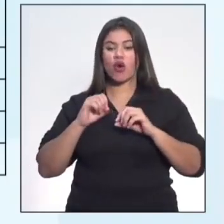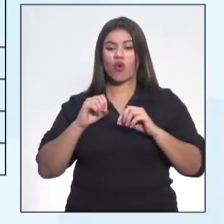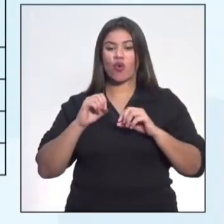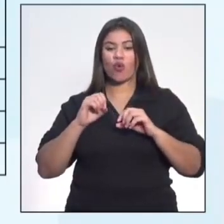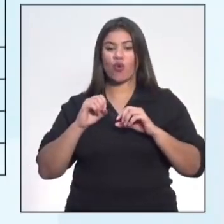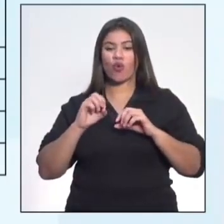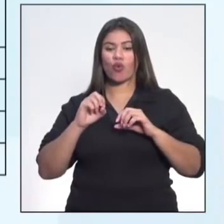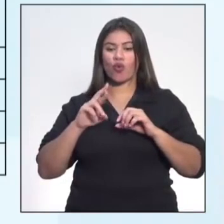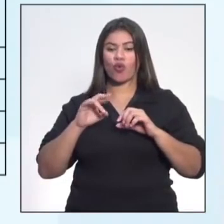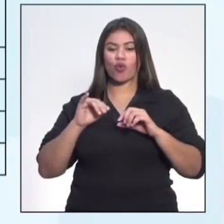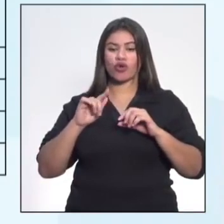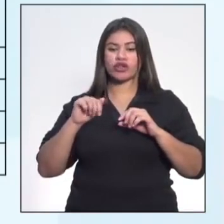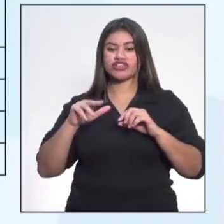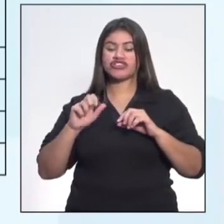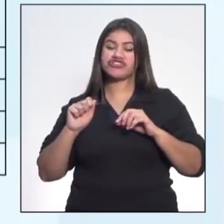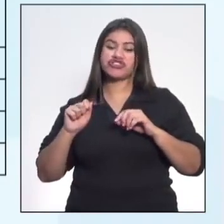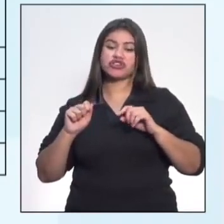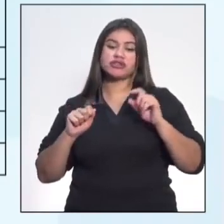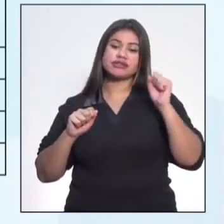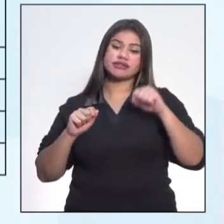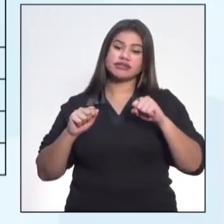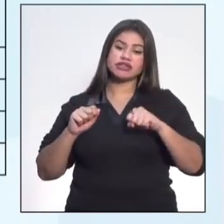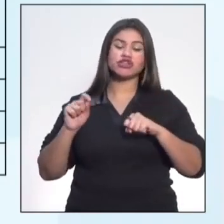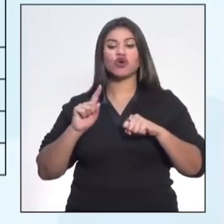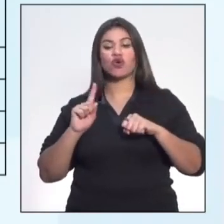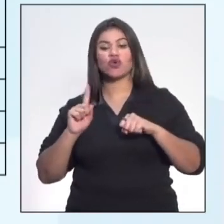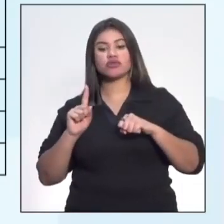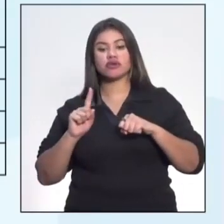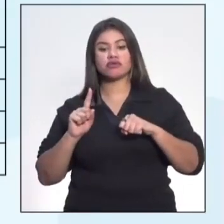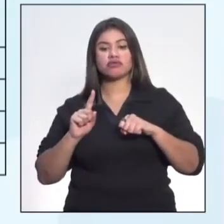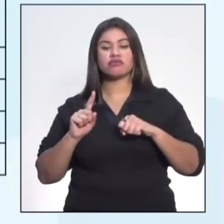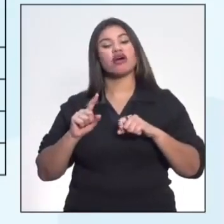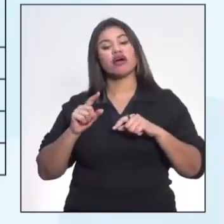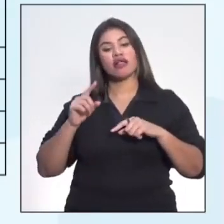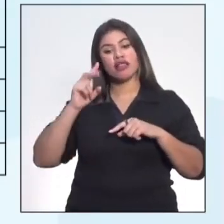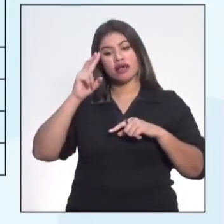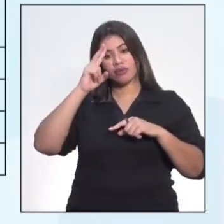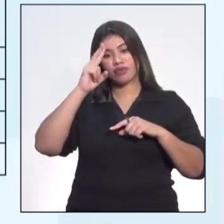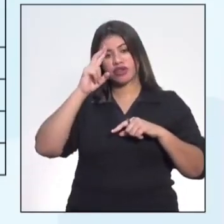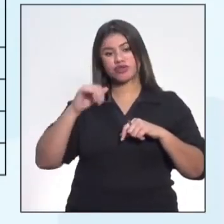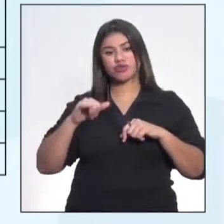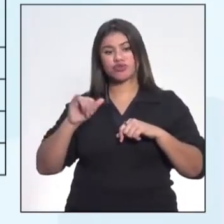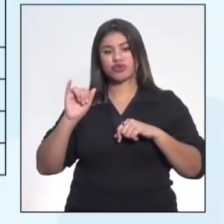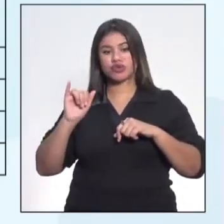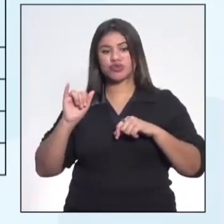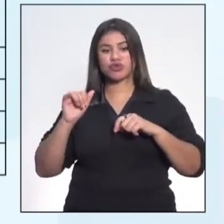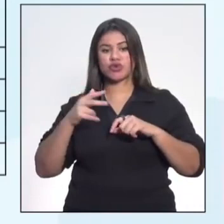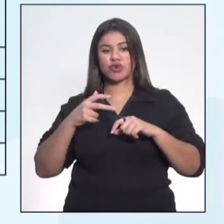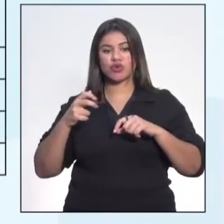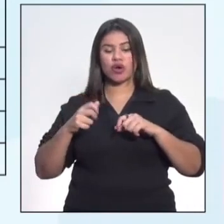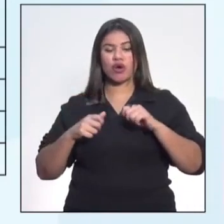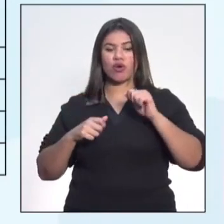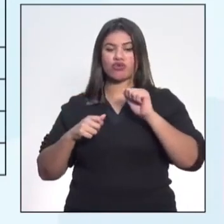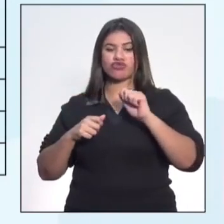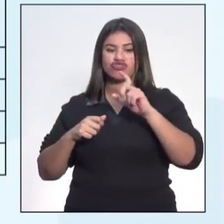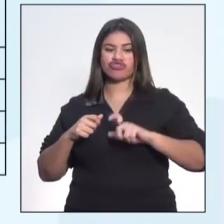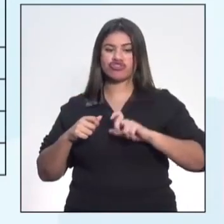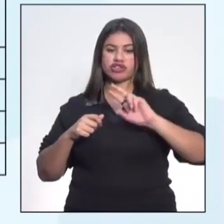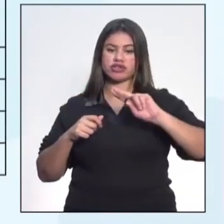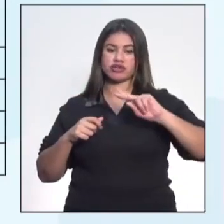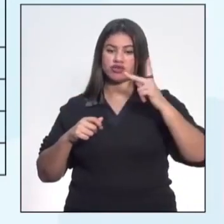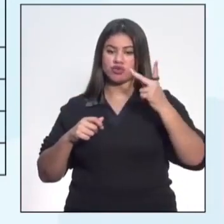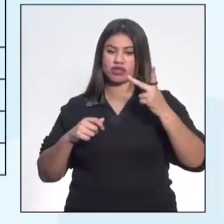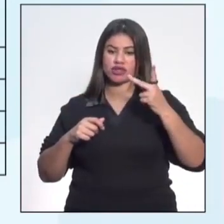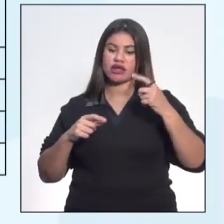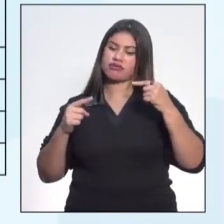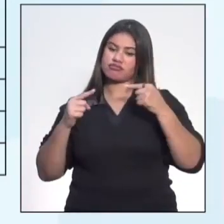origem. Sim? Lembrando que a gente está olhando para funções do tipo y igual a ax². E essas coisas que eu estou falando acontecem